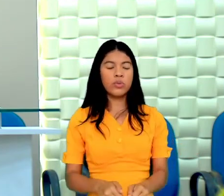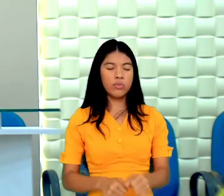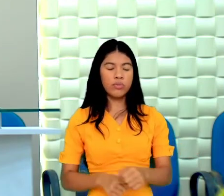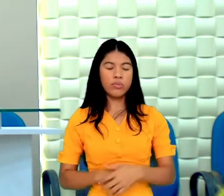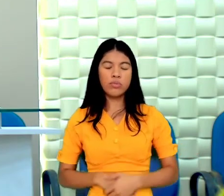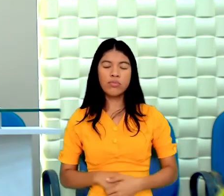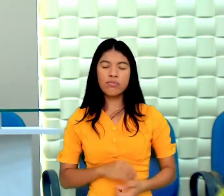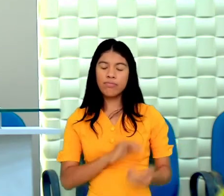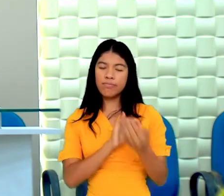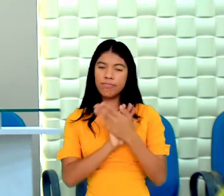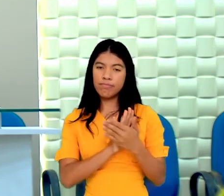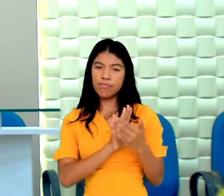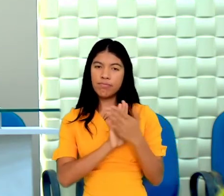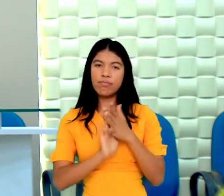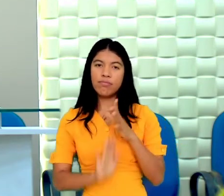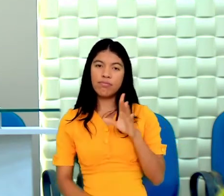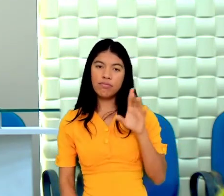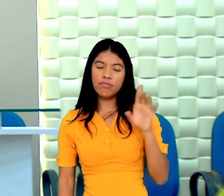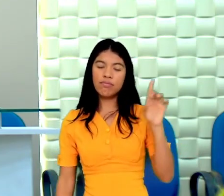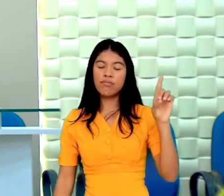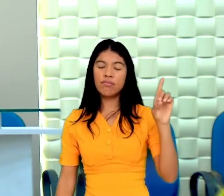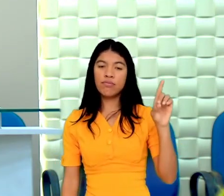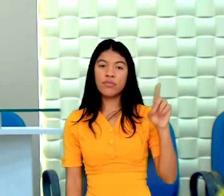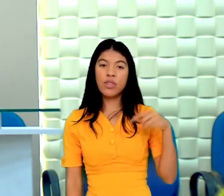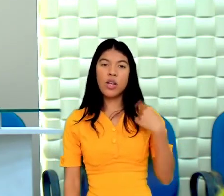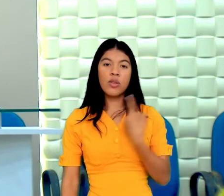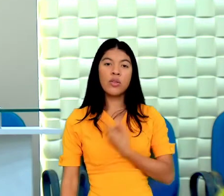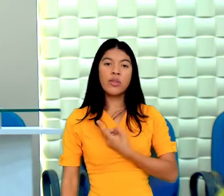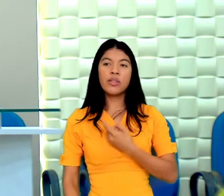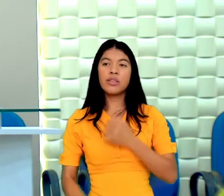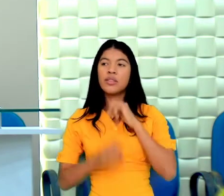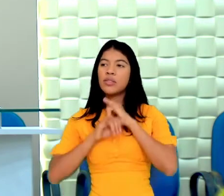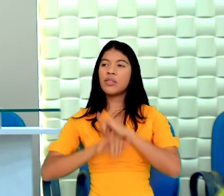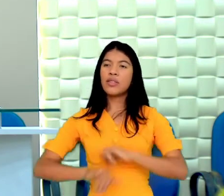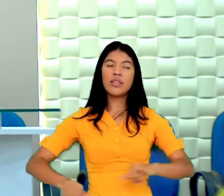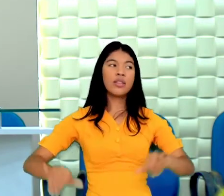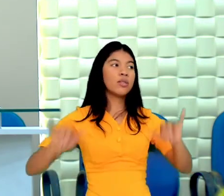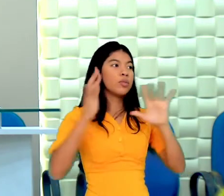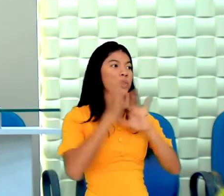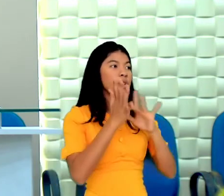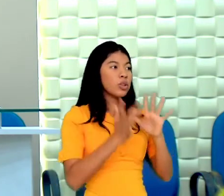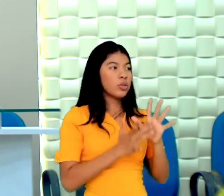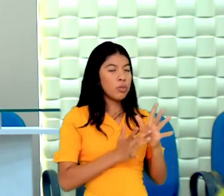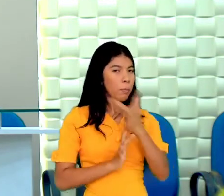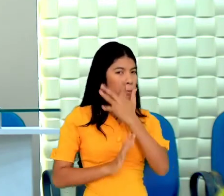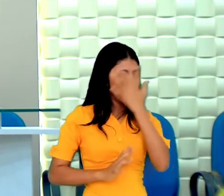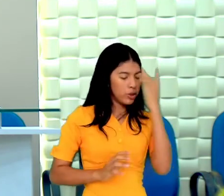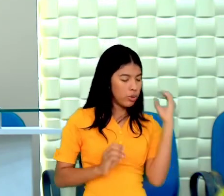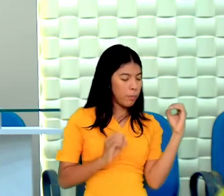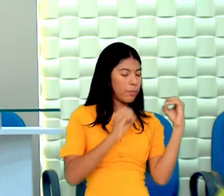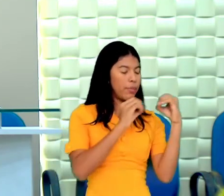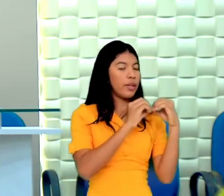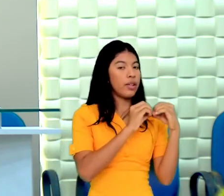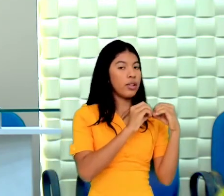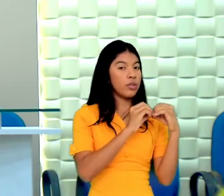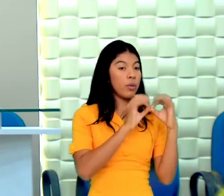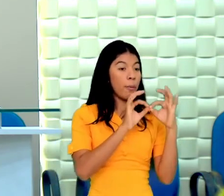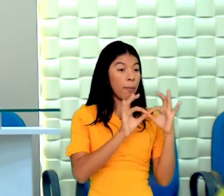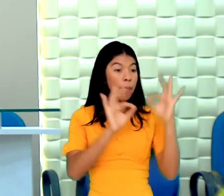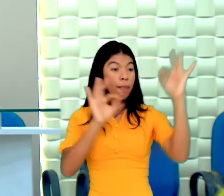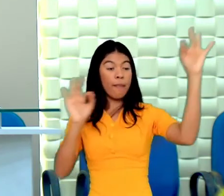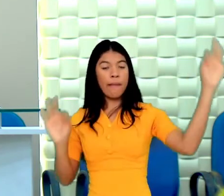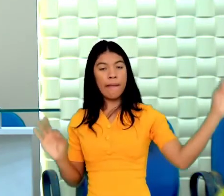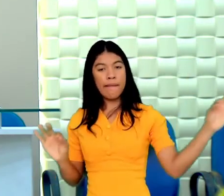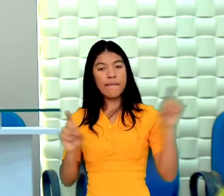ninguém. Louvado seja o nome do Senhor. Nós falamos de Jesus para quem está perto, falamos de Jesus para quem está longe.